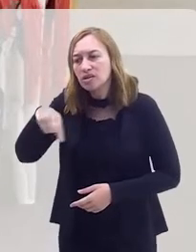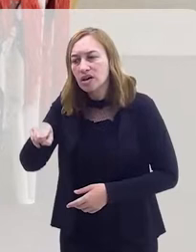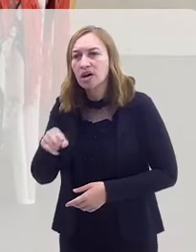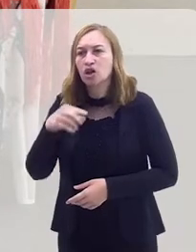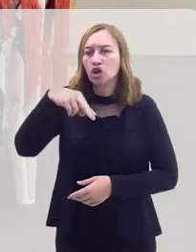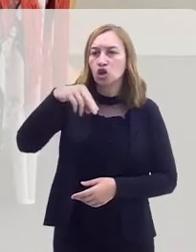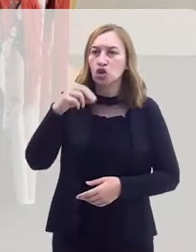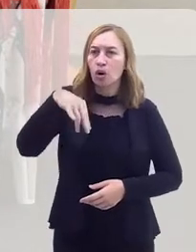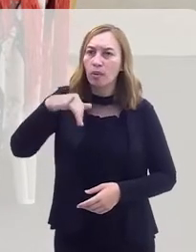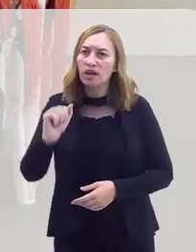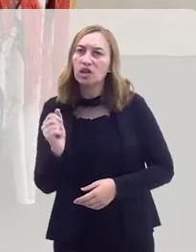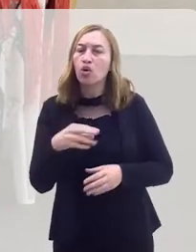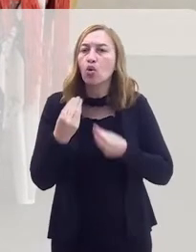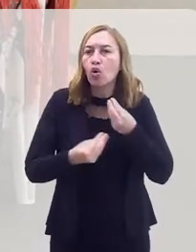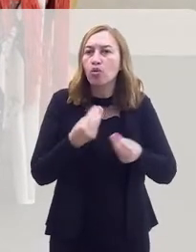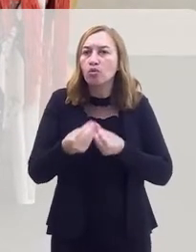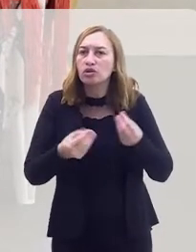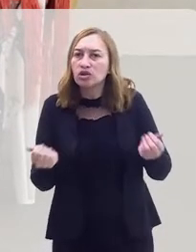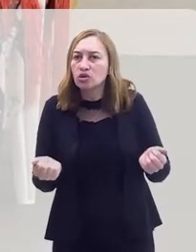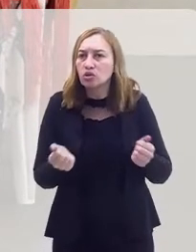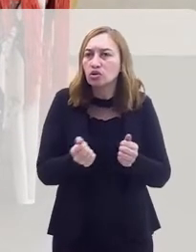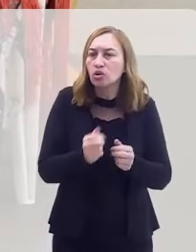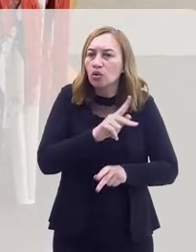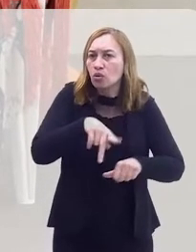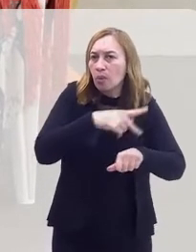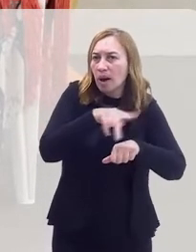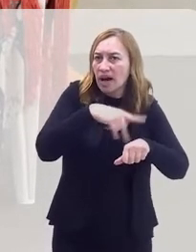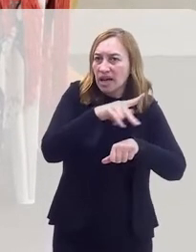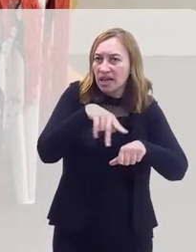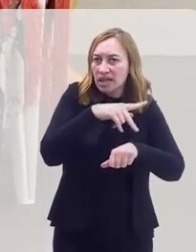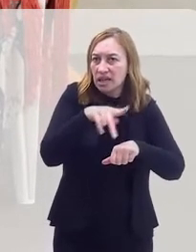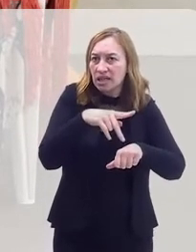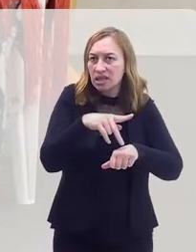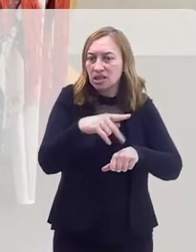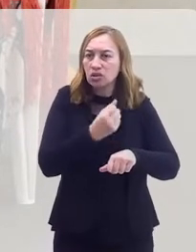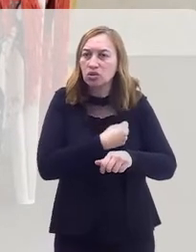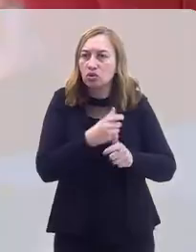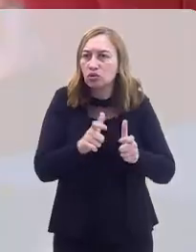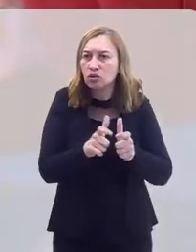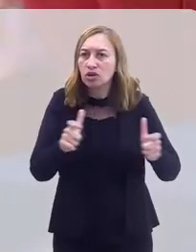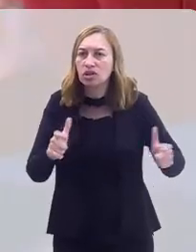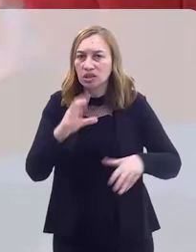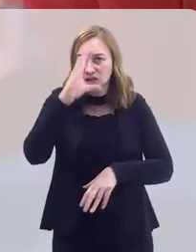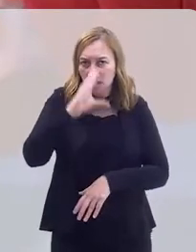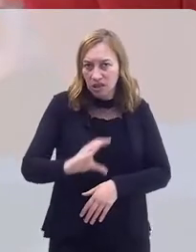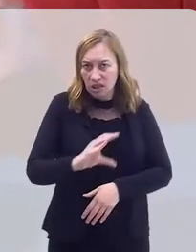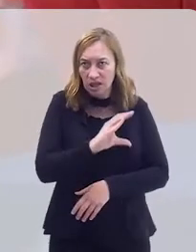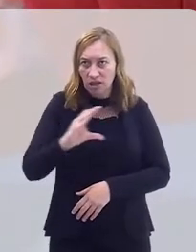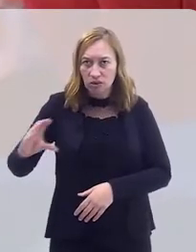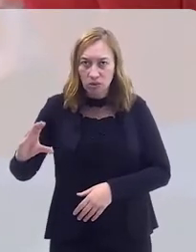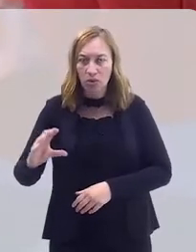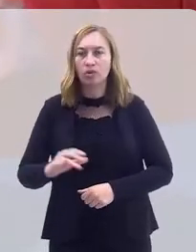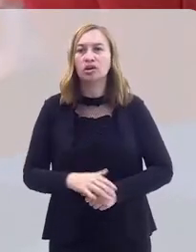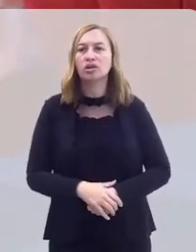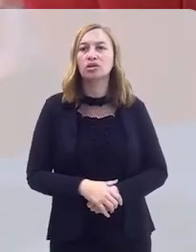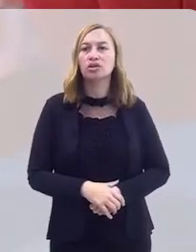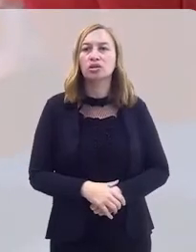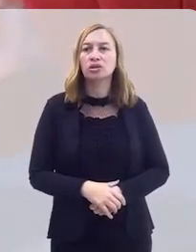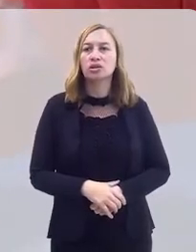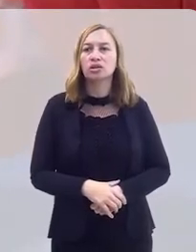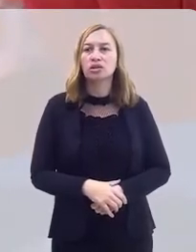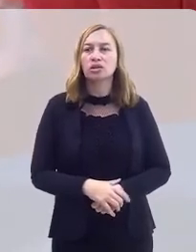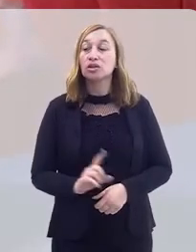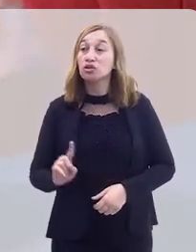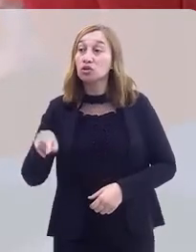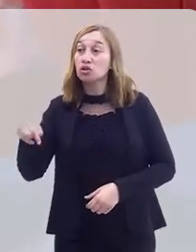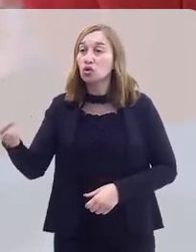nômades, como é que nós íamos nos socializar, por exemplo, num país em que a maioria seria católica